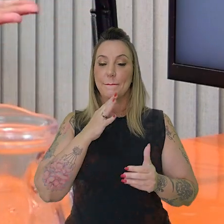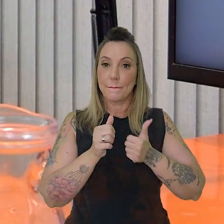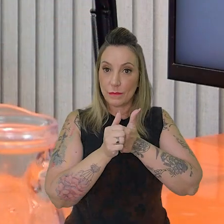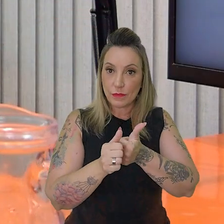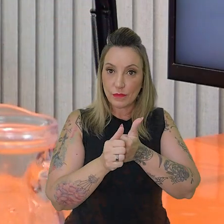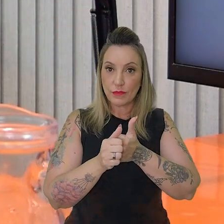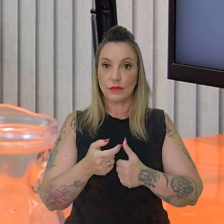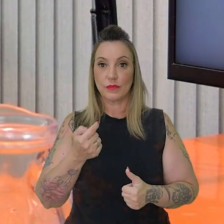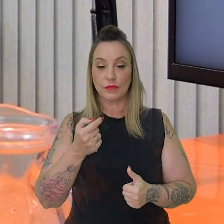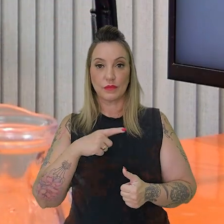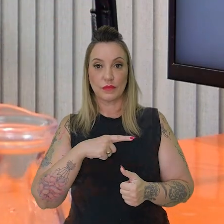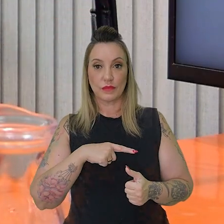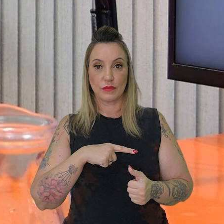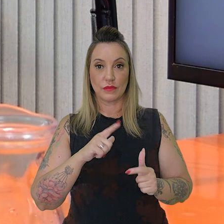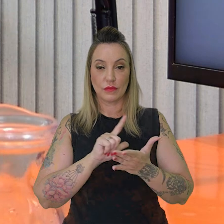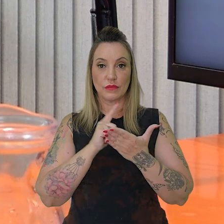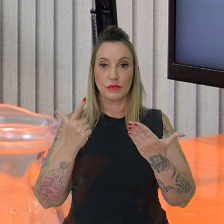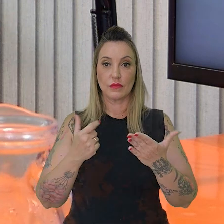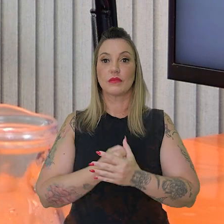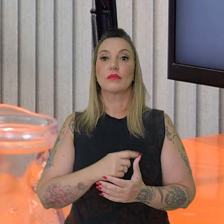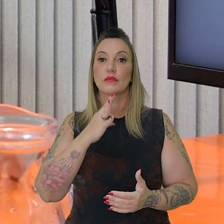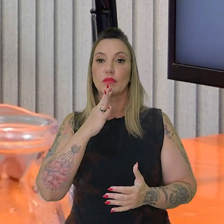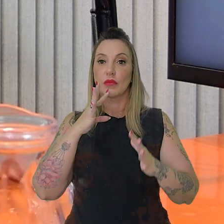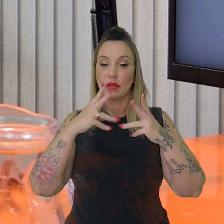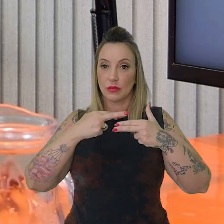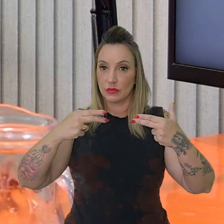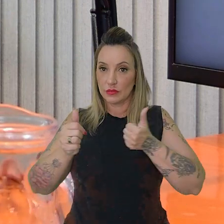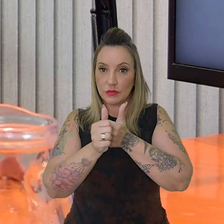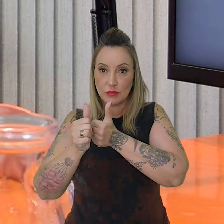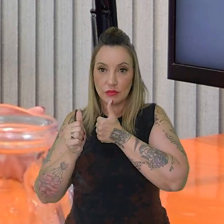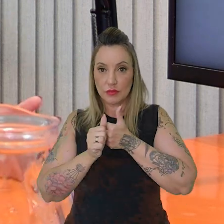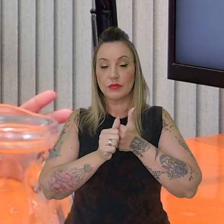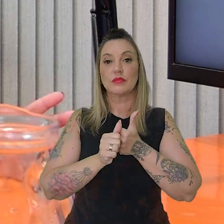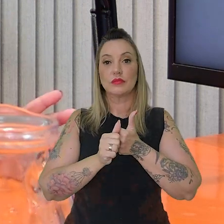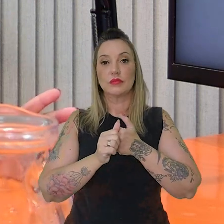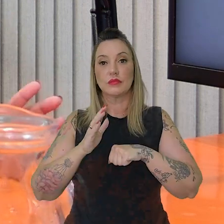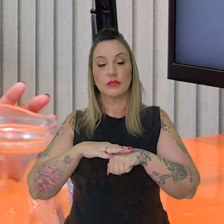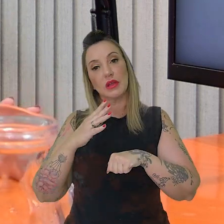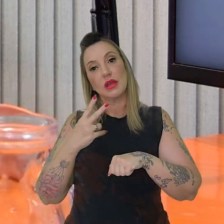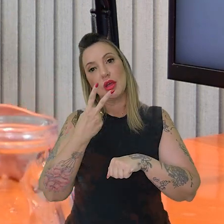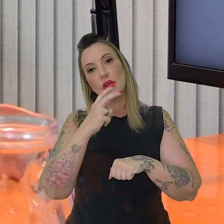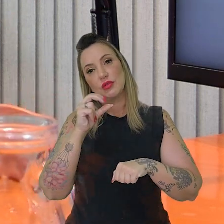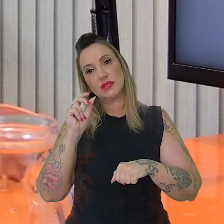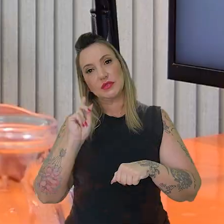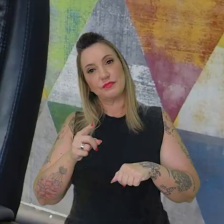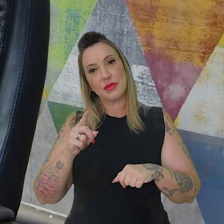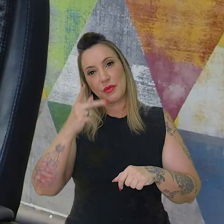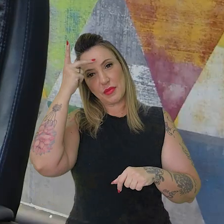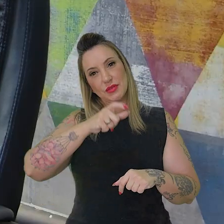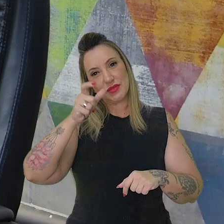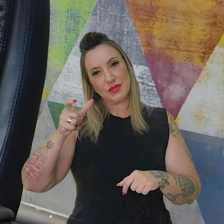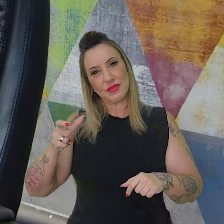né recentemente no ela conheci tudo aquilo ali de pertinho São mais de 200.000 habitantes ali uau é uma